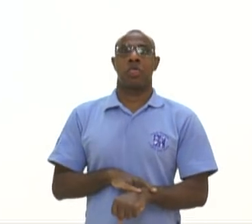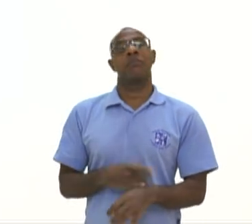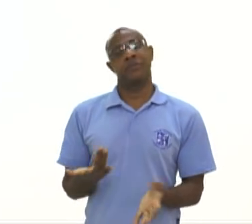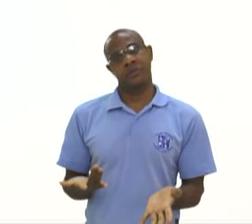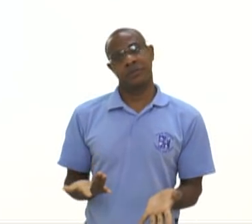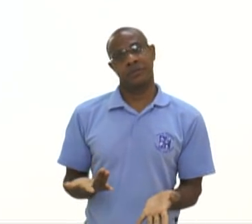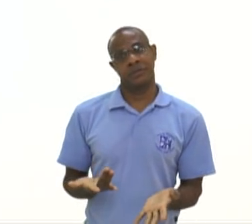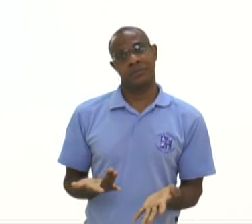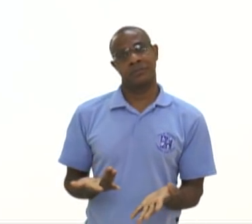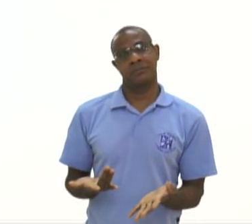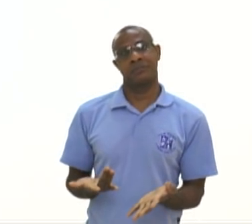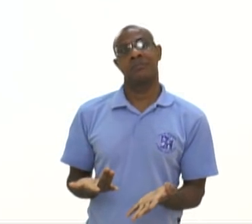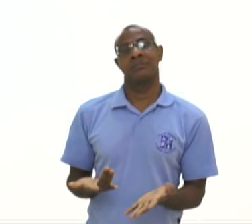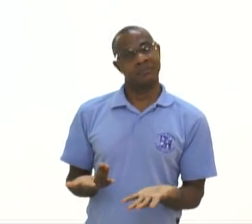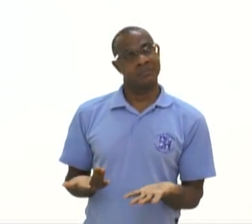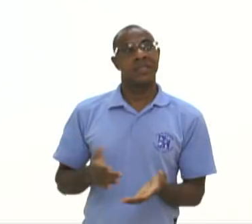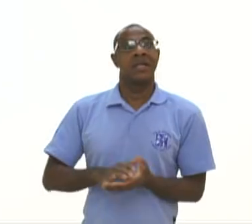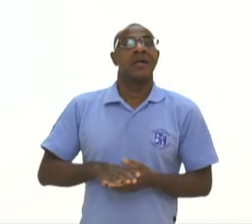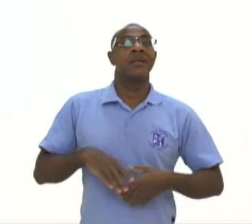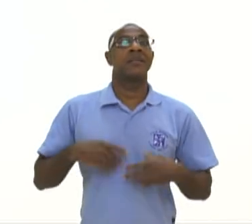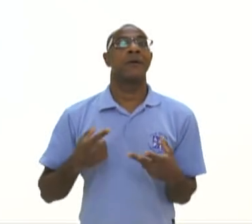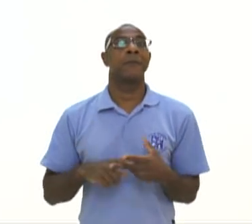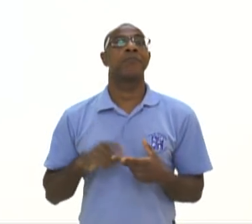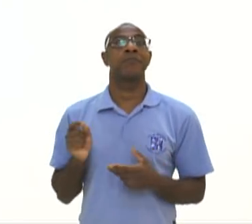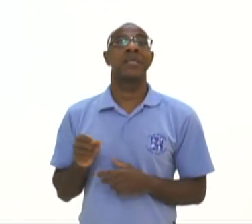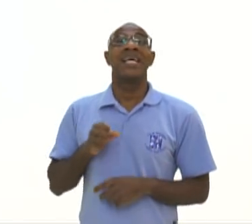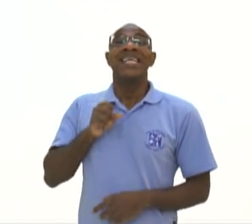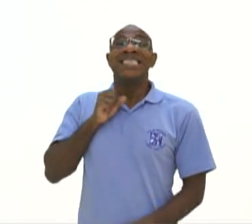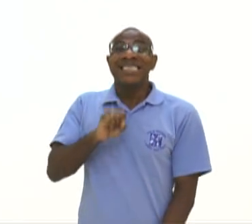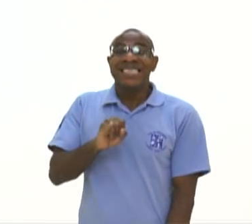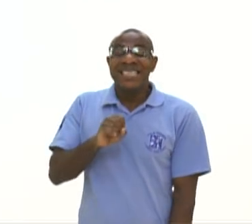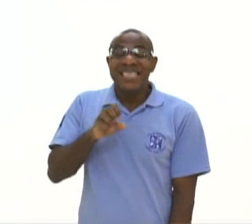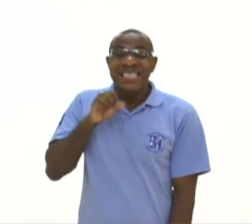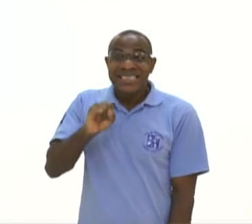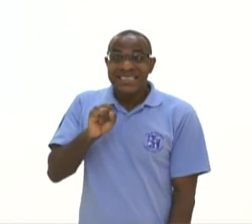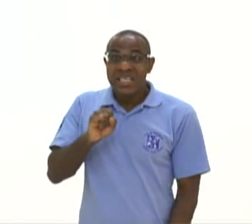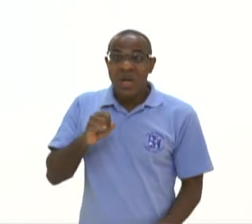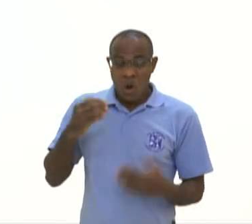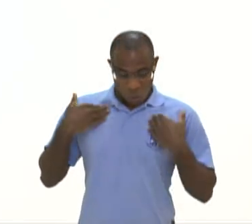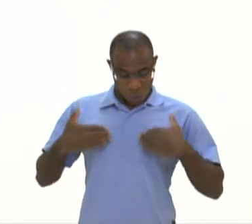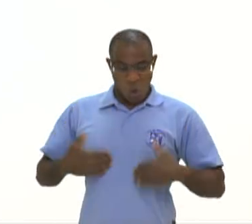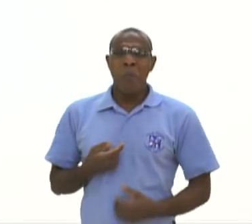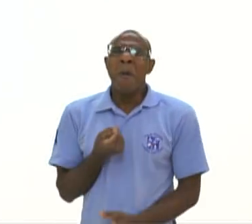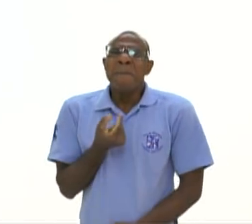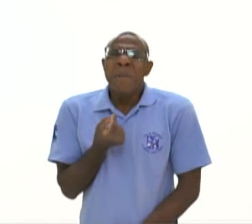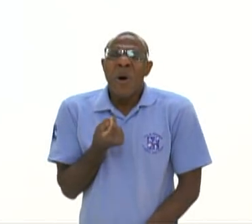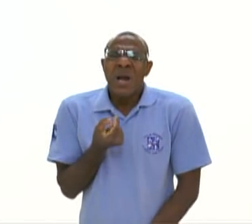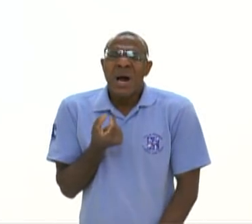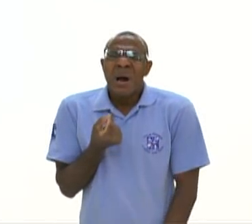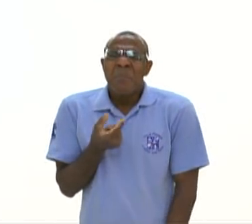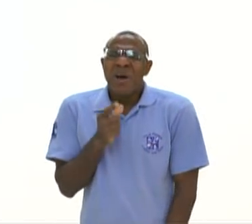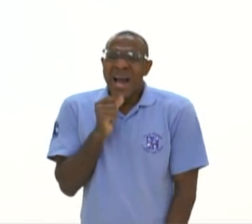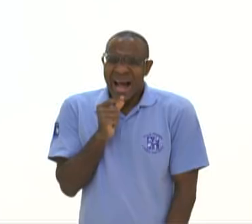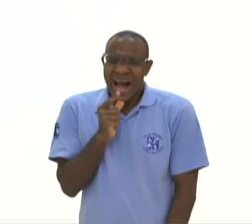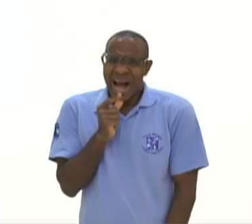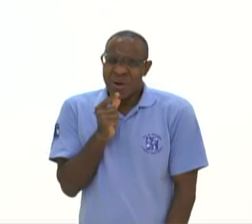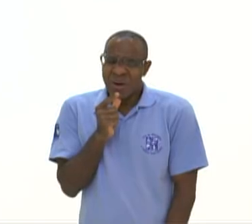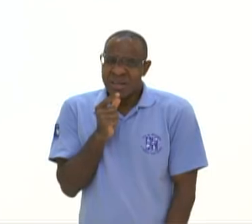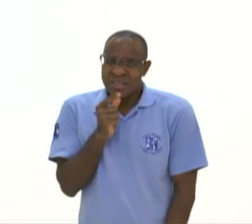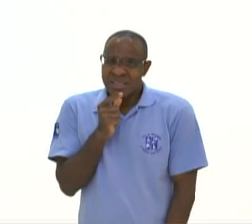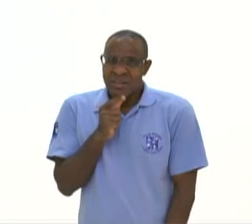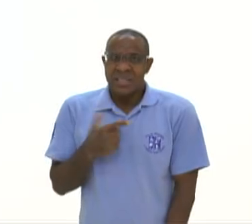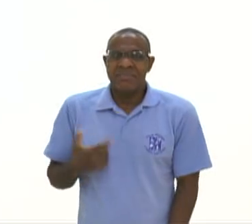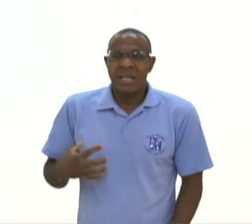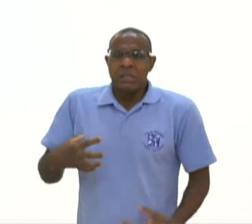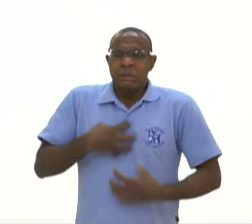tem pouca água, que está pouco hidratado, esse hormônio aqui vai fazer com que aumente aquela reabsorção. Então, a urina